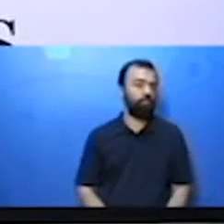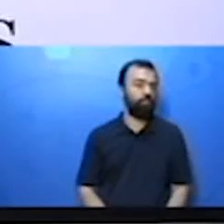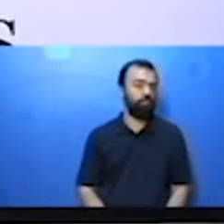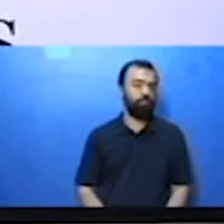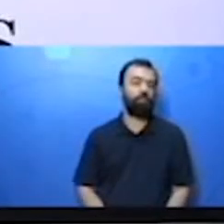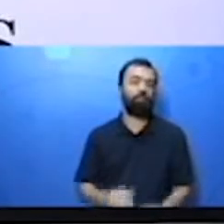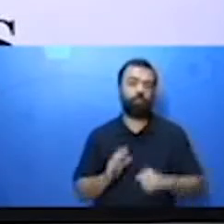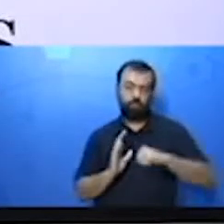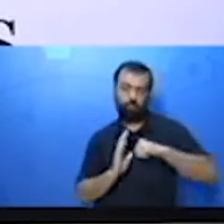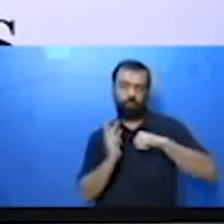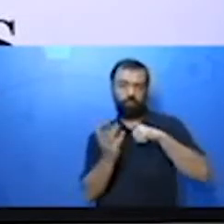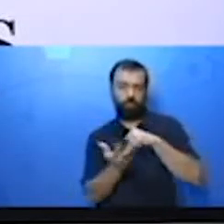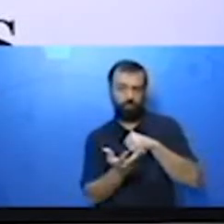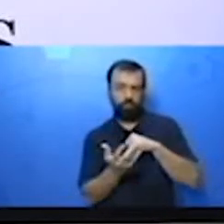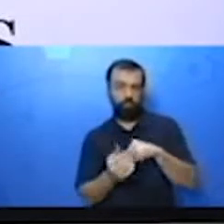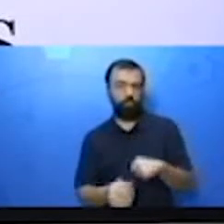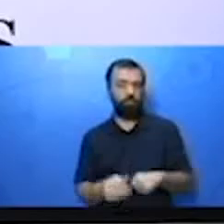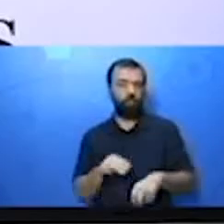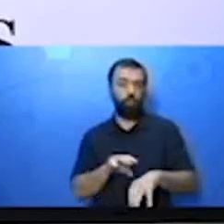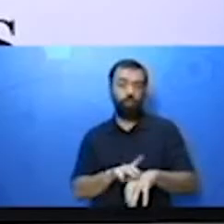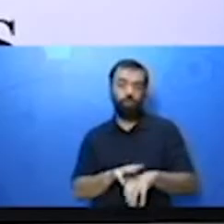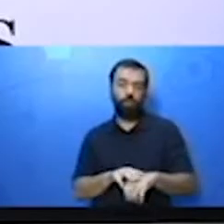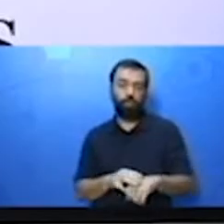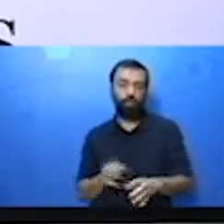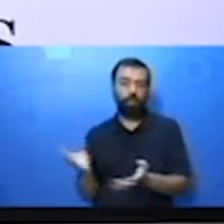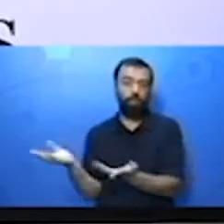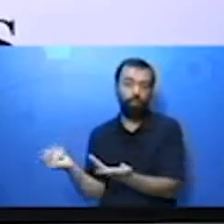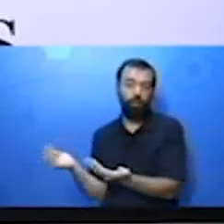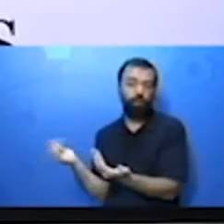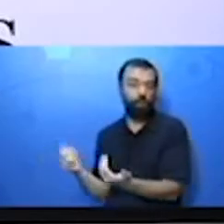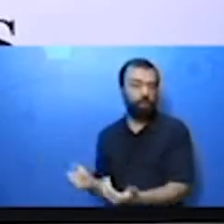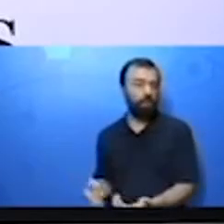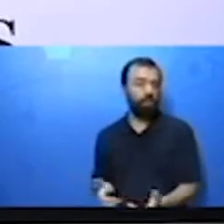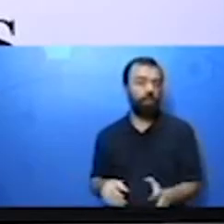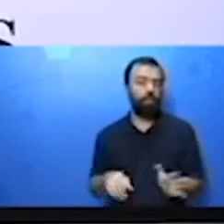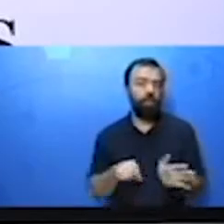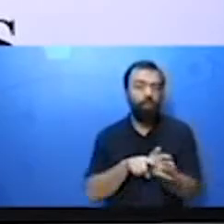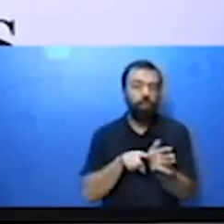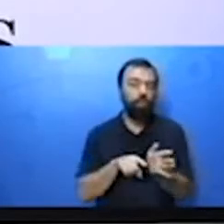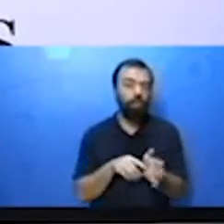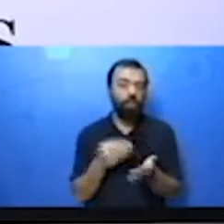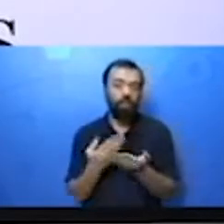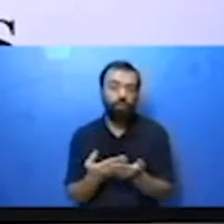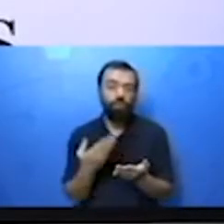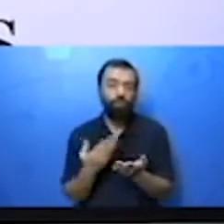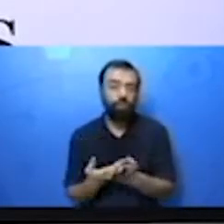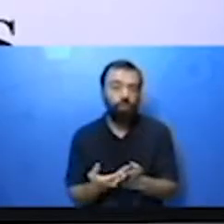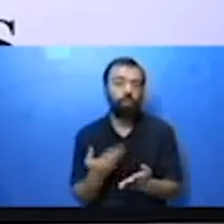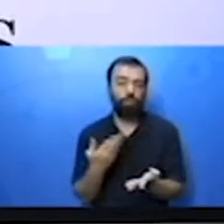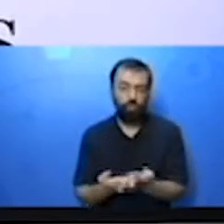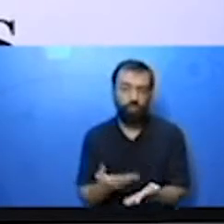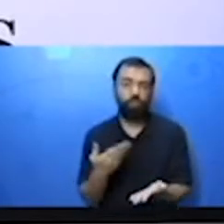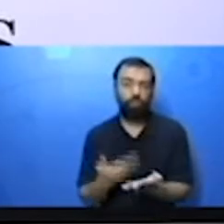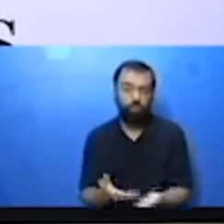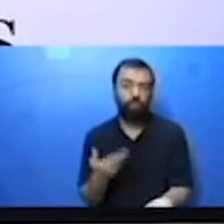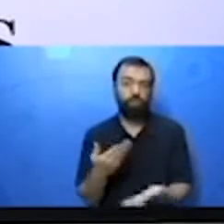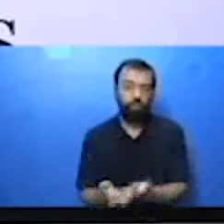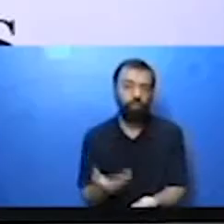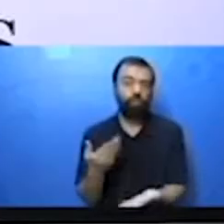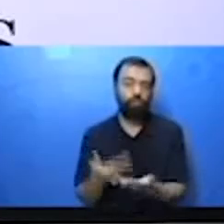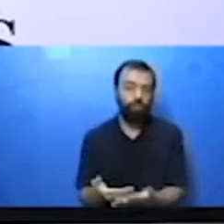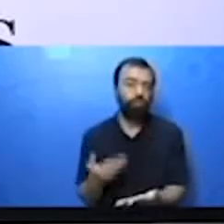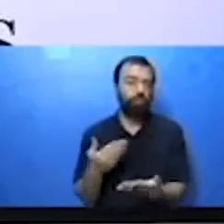A Covid-19 é uma doença nova. Estudos preliminares ainda estão sendo feitos e